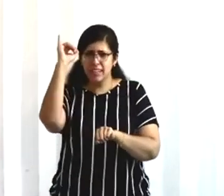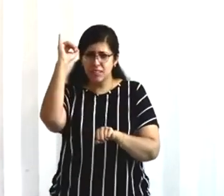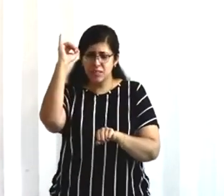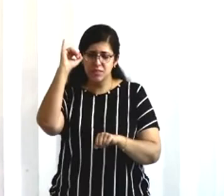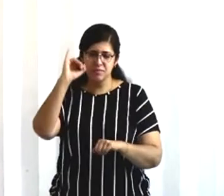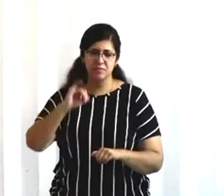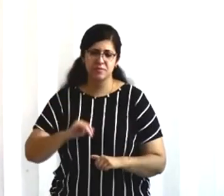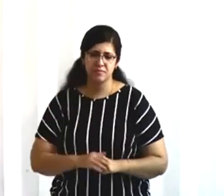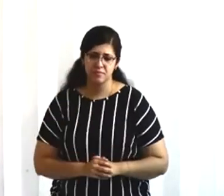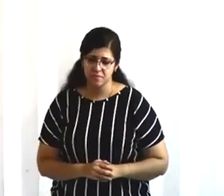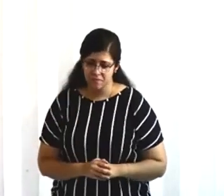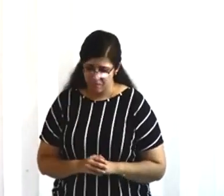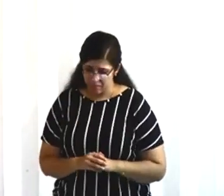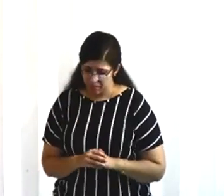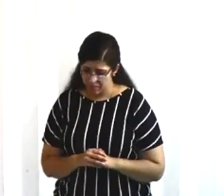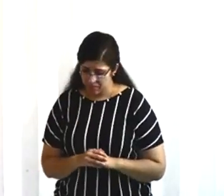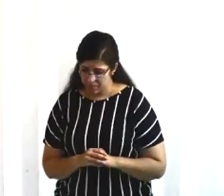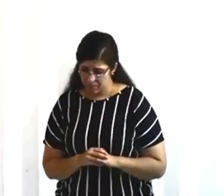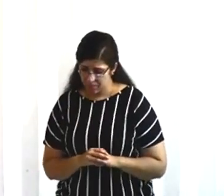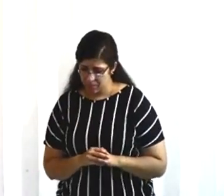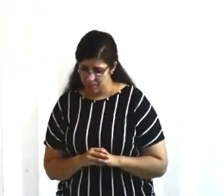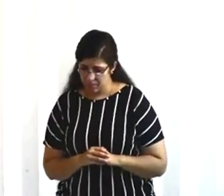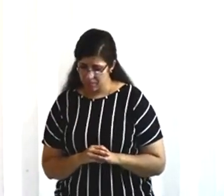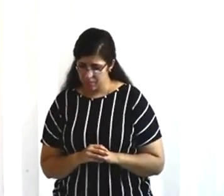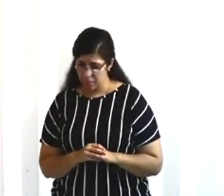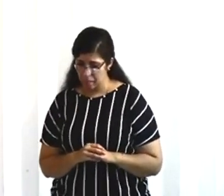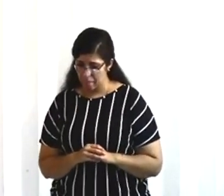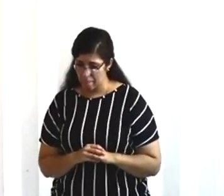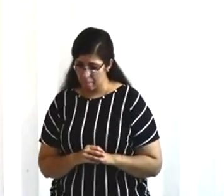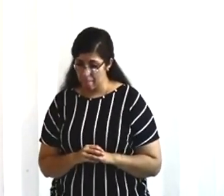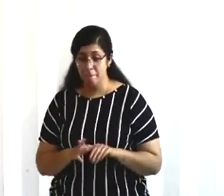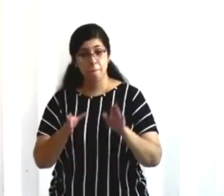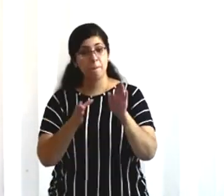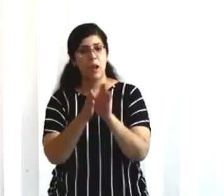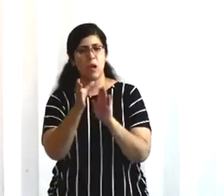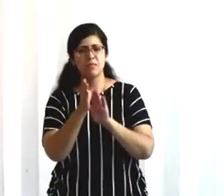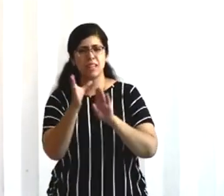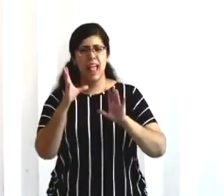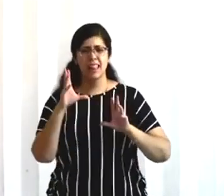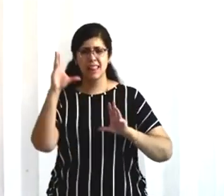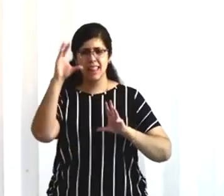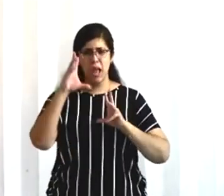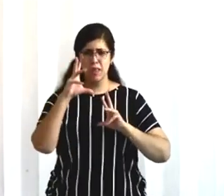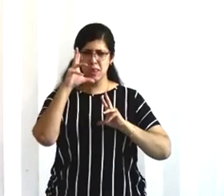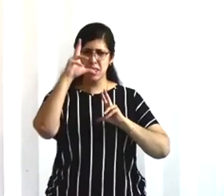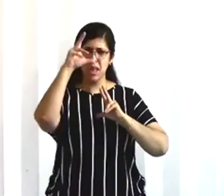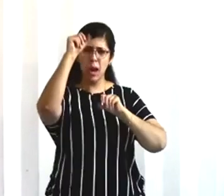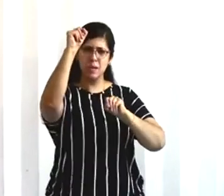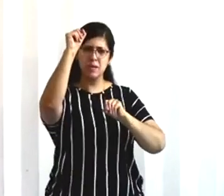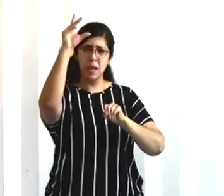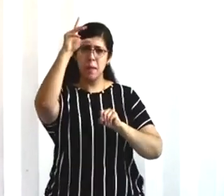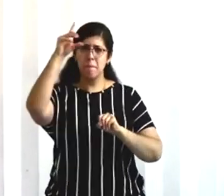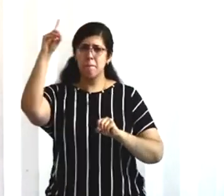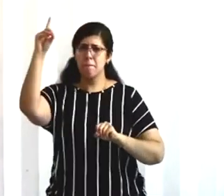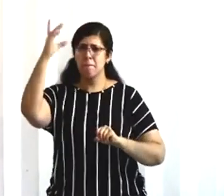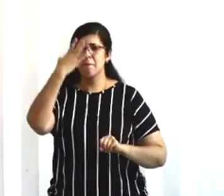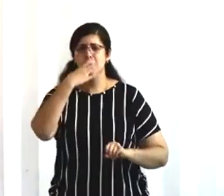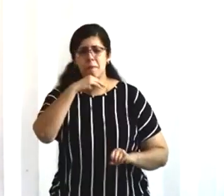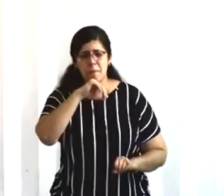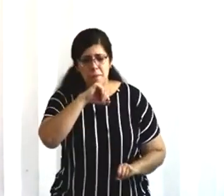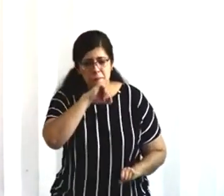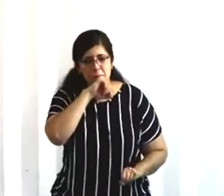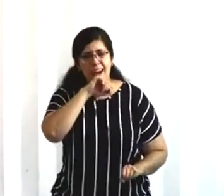é: Ele é conselheiro, Ele é Deus forte, Ele é Pai da eternidade. Por quê? Porque